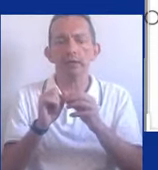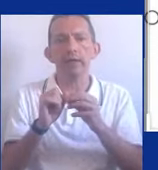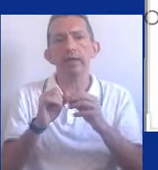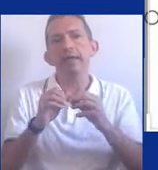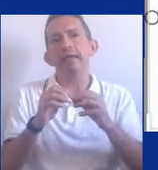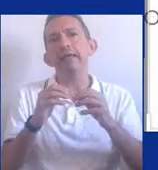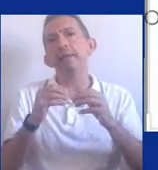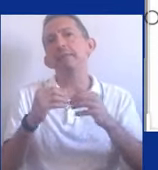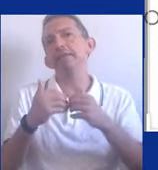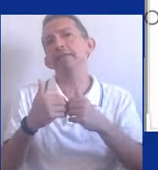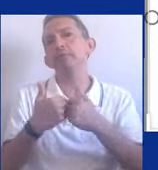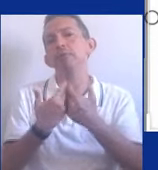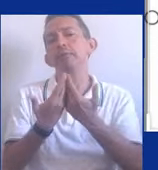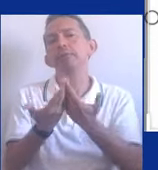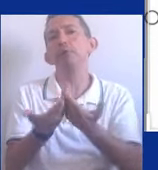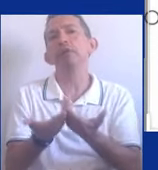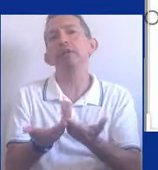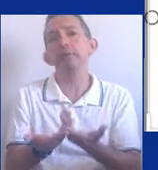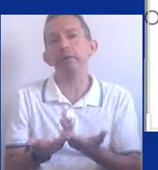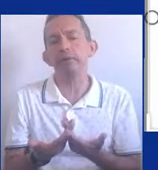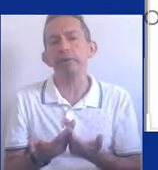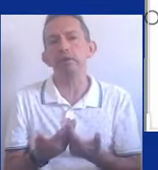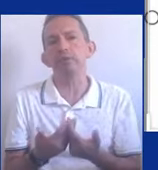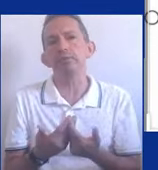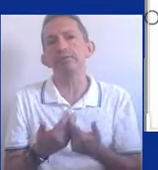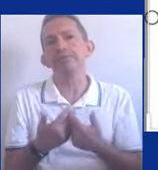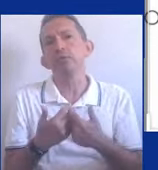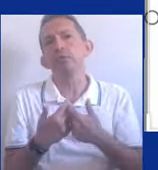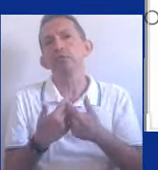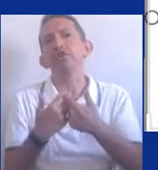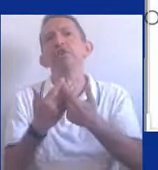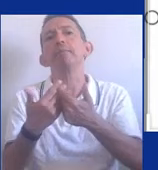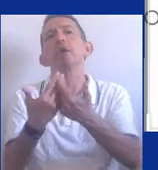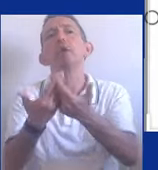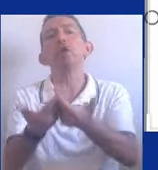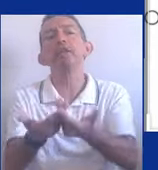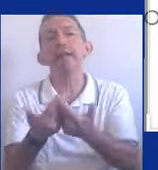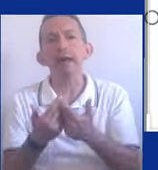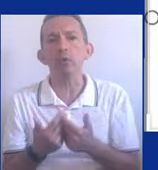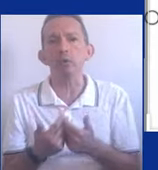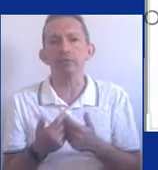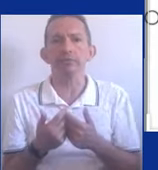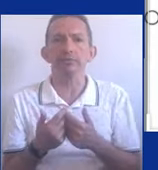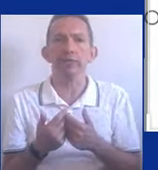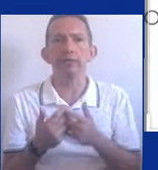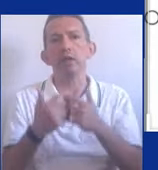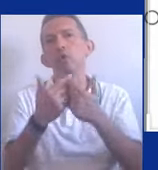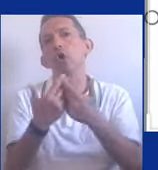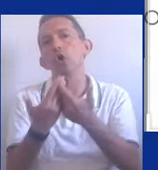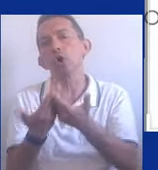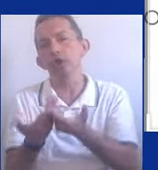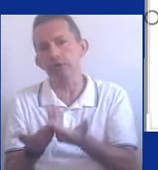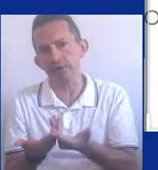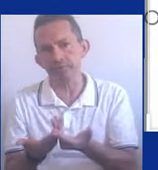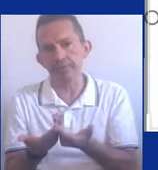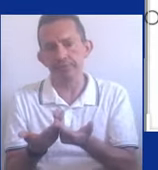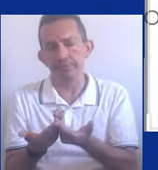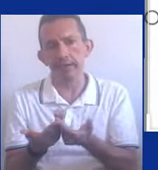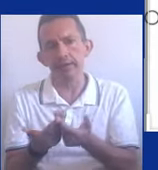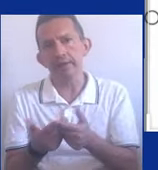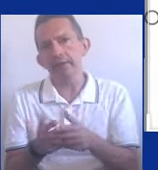núcleo, tá? Ele representa bioquimicamente um sistema coloidal, quer dizer, ele é um